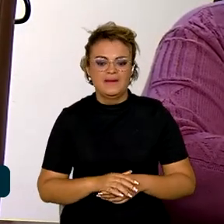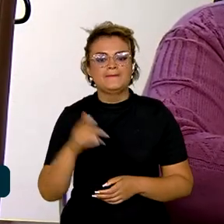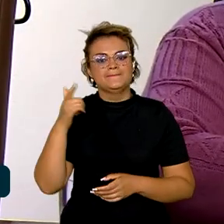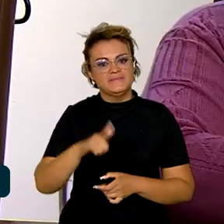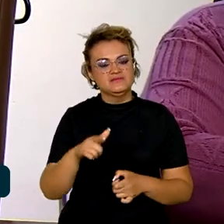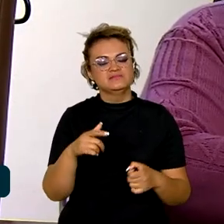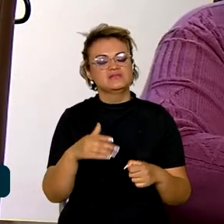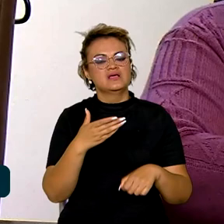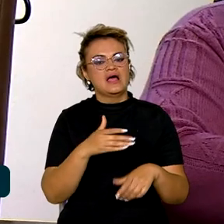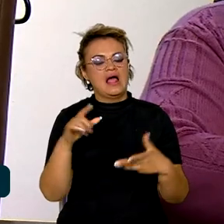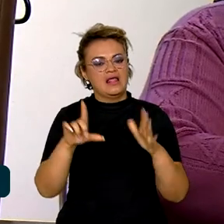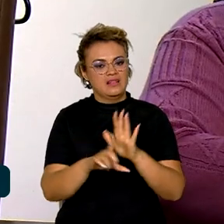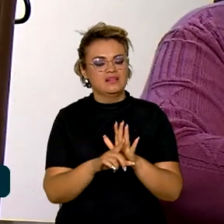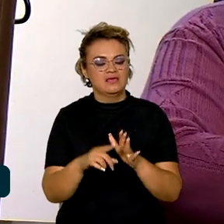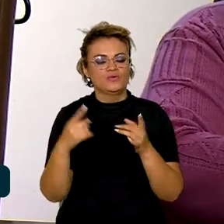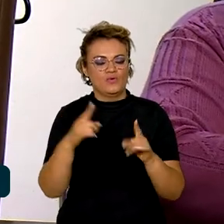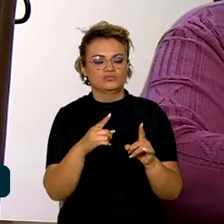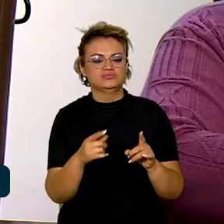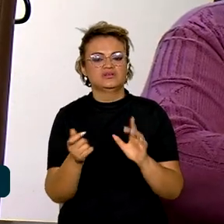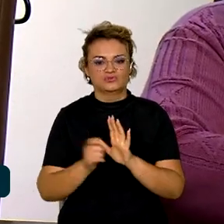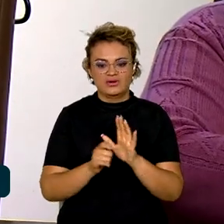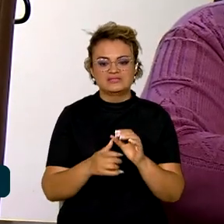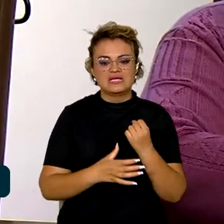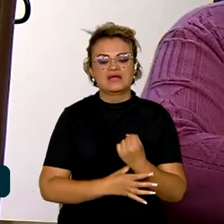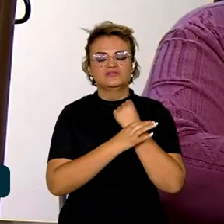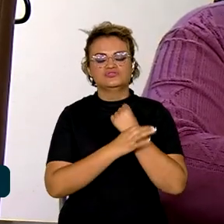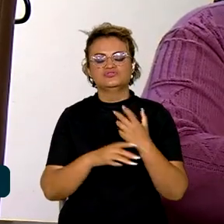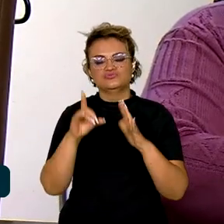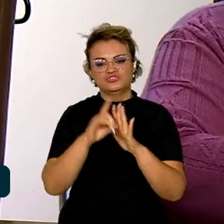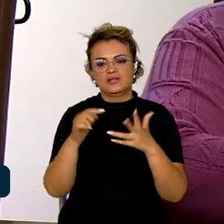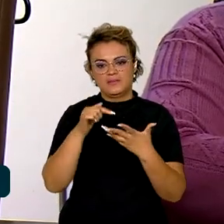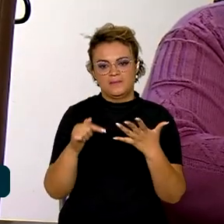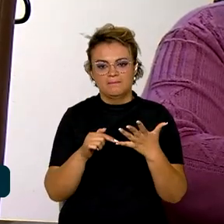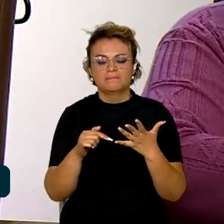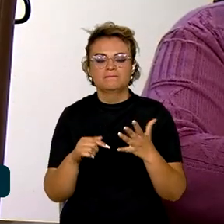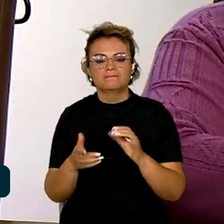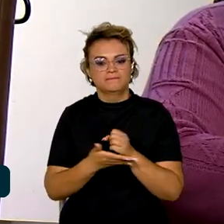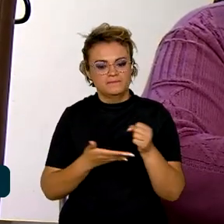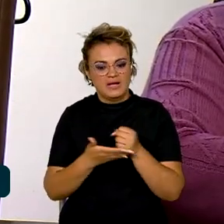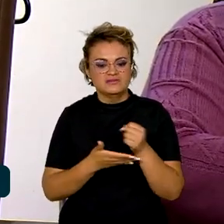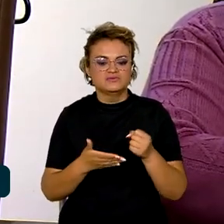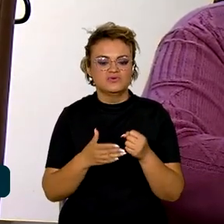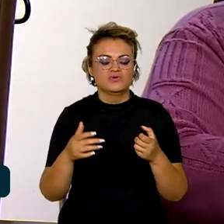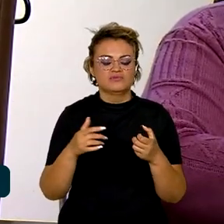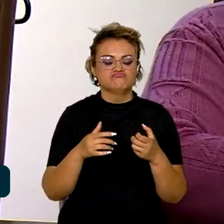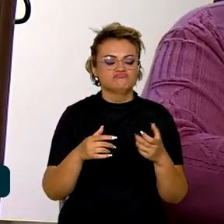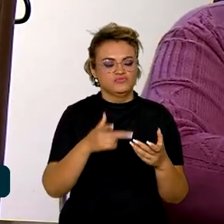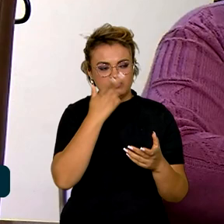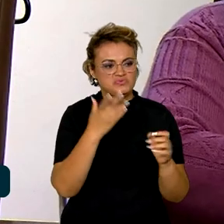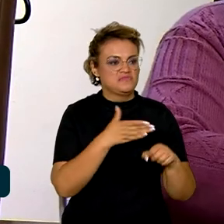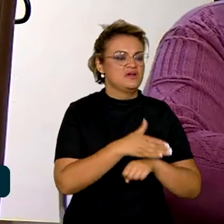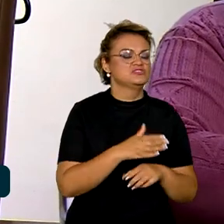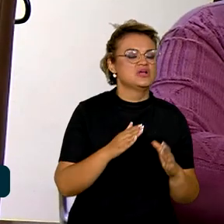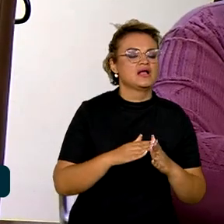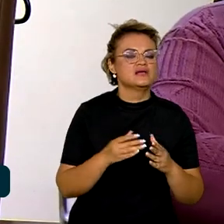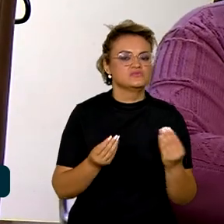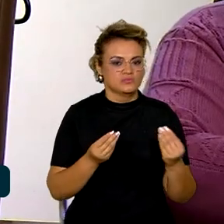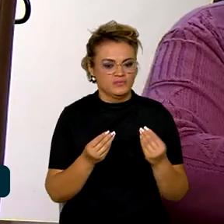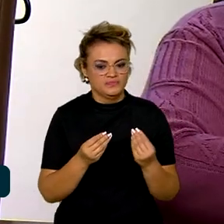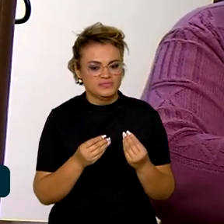aprimorar a aplicação da lei de drogas é também garantir o direito fundamental à inviolabilidade do domicílio, que